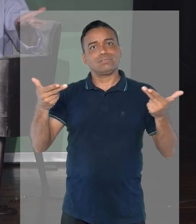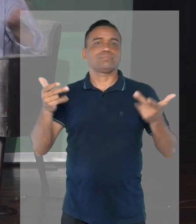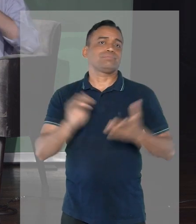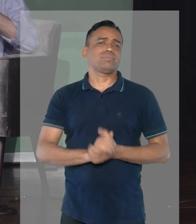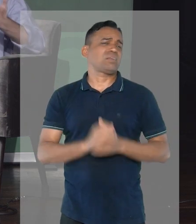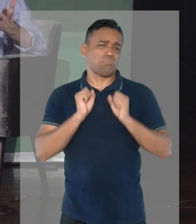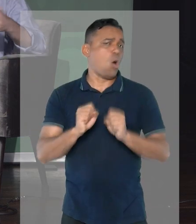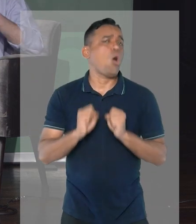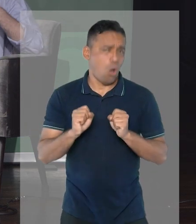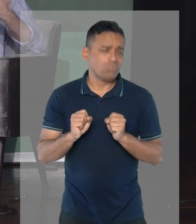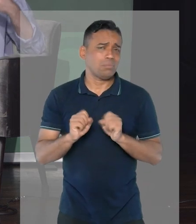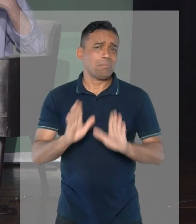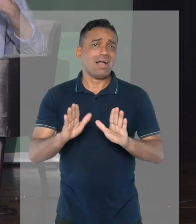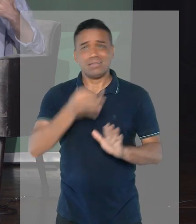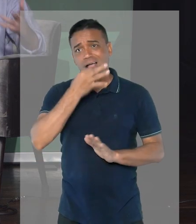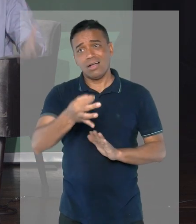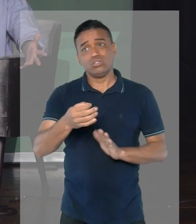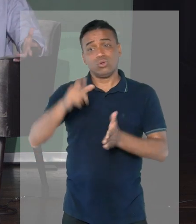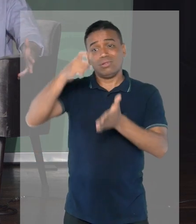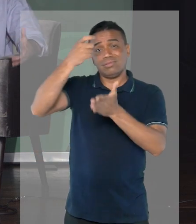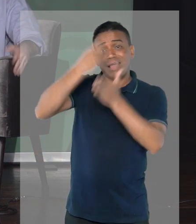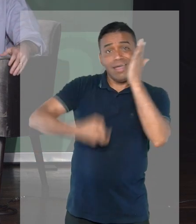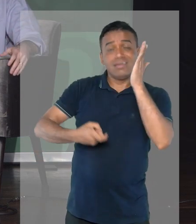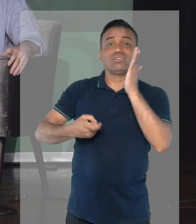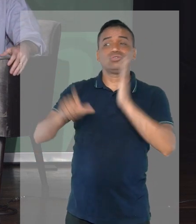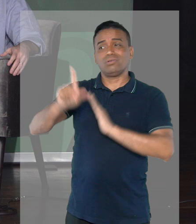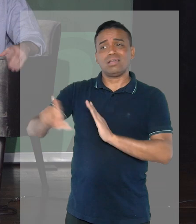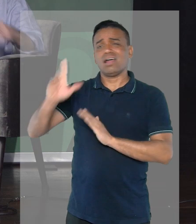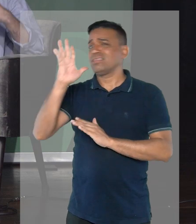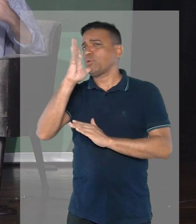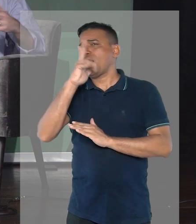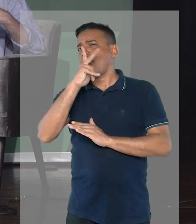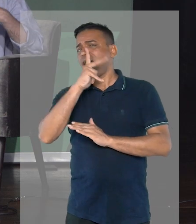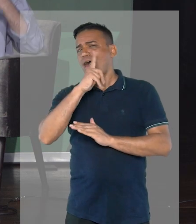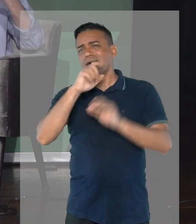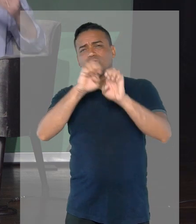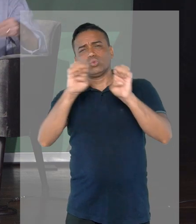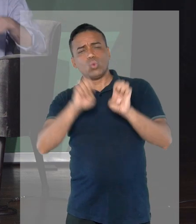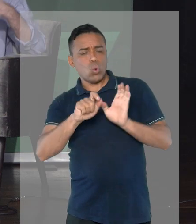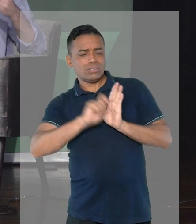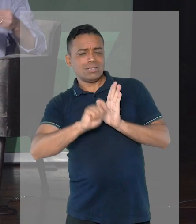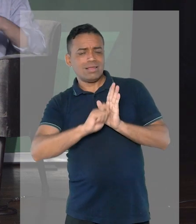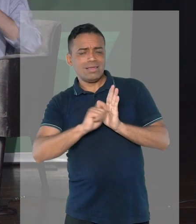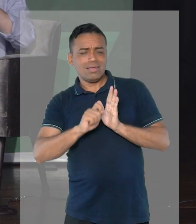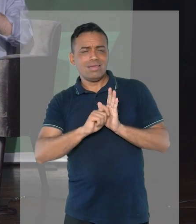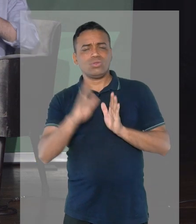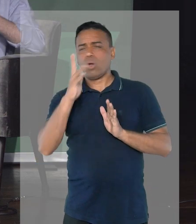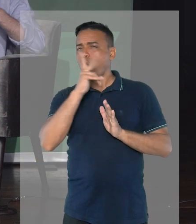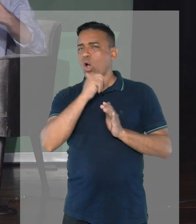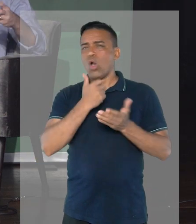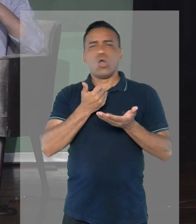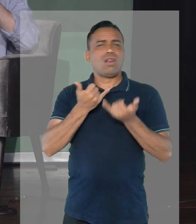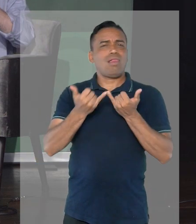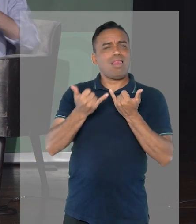Assim, e pode ser, tudo bem, mas acho que o texto literário pode demorar também, né? Eu gosto do texto literário que demora, que fica ali cozinhando,